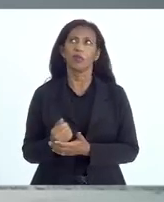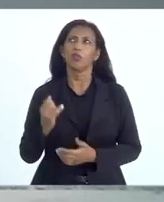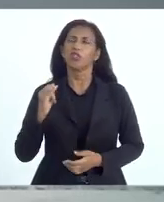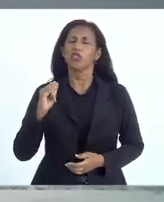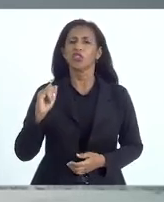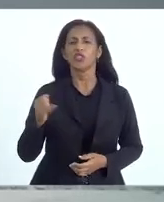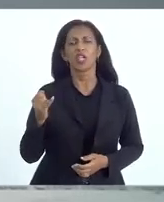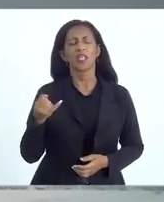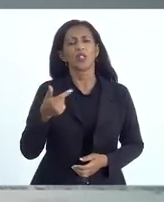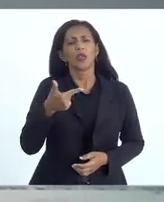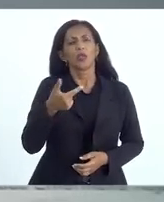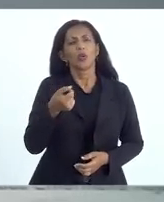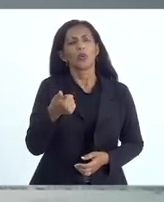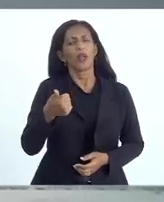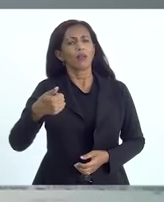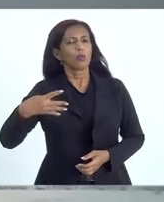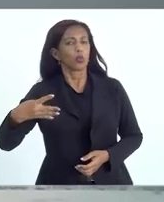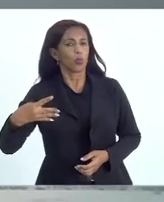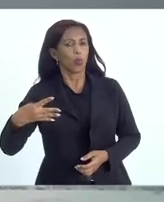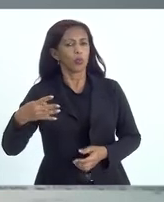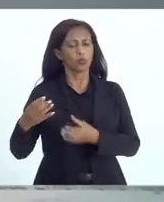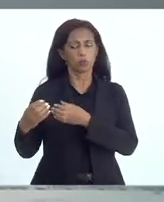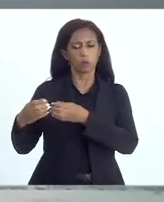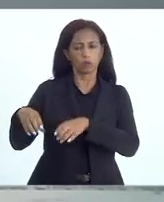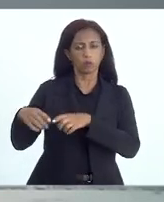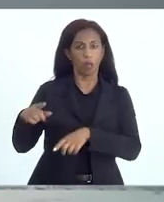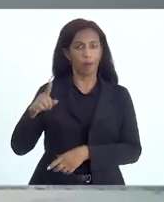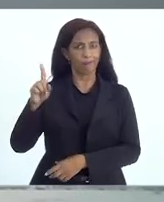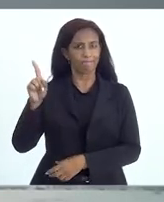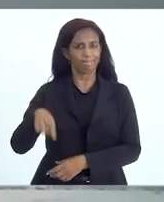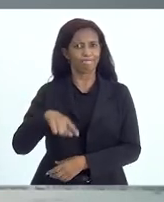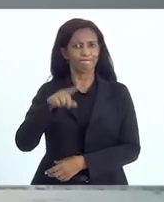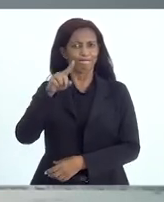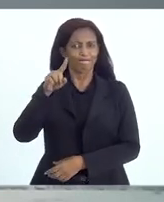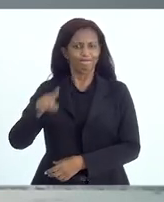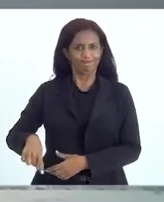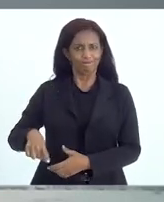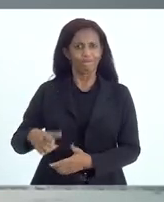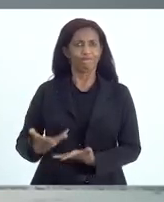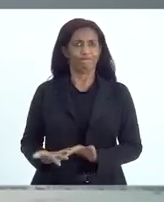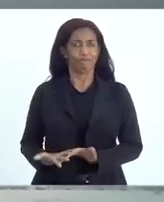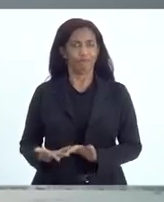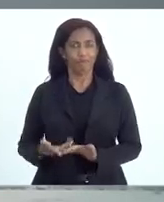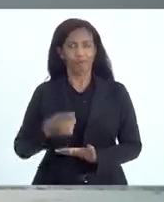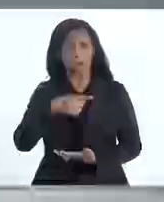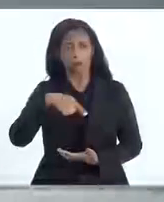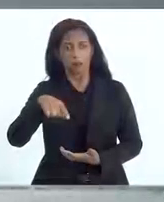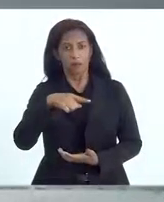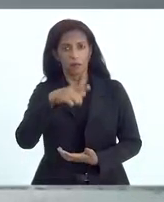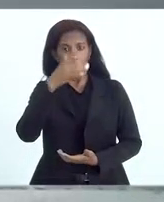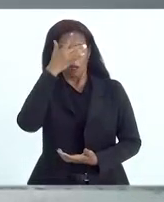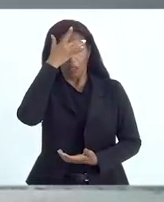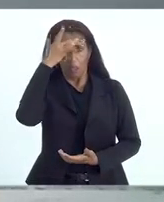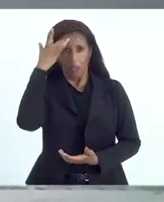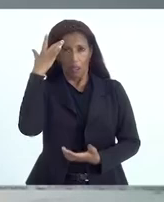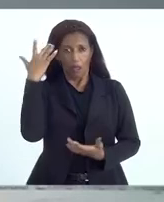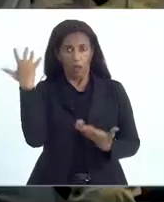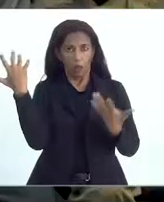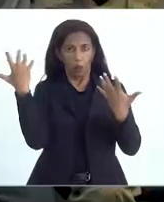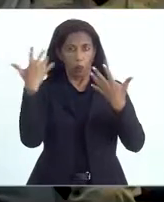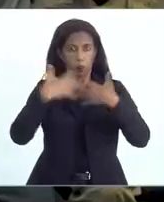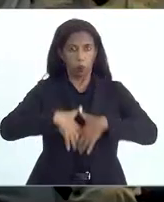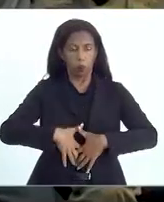quando foi Janeiro de2014 que o concurso foi cancelado nessas pessoas ficaram frustradas